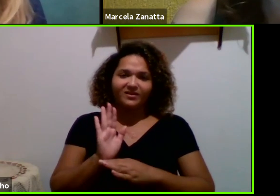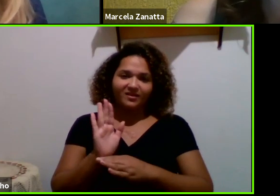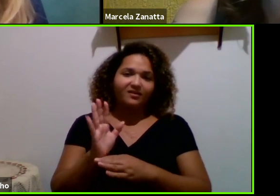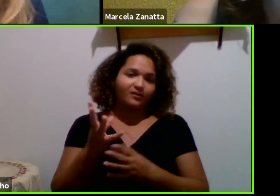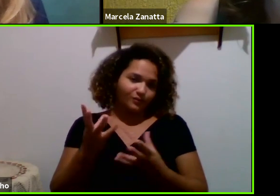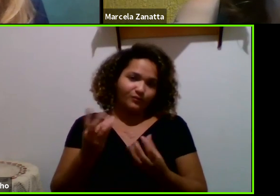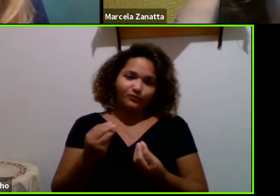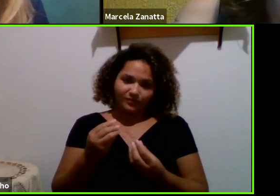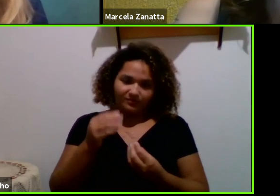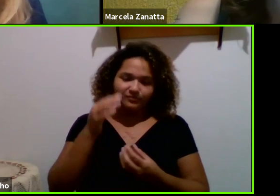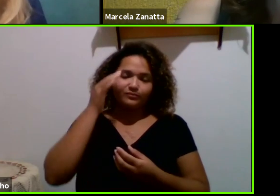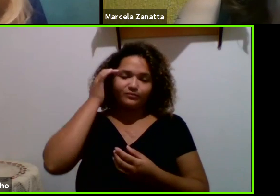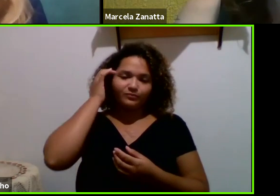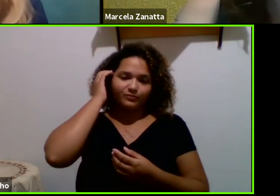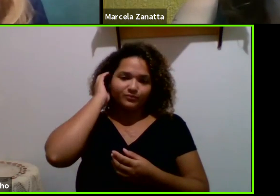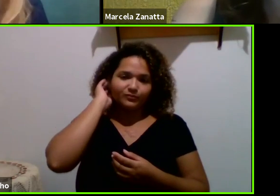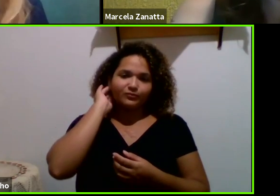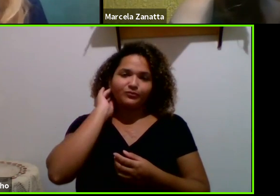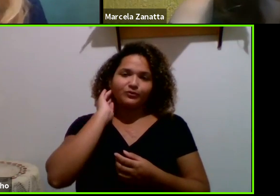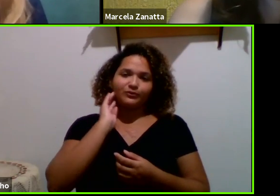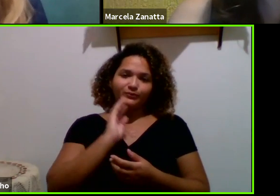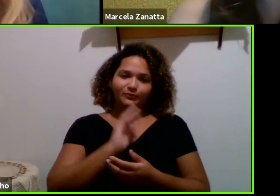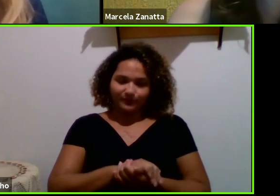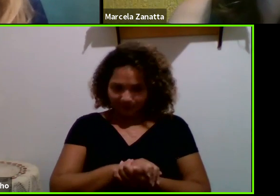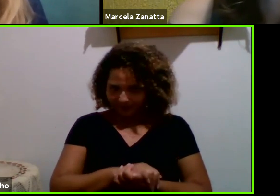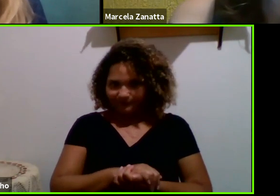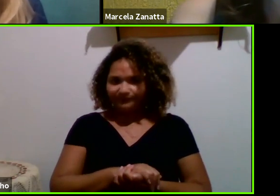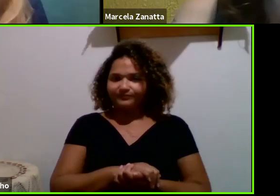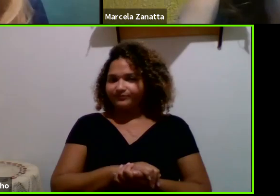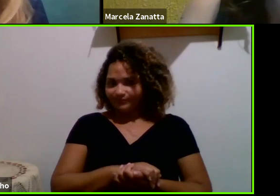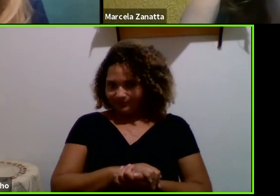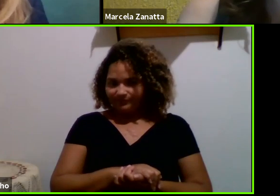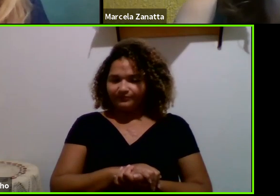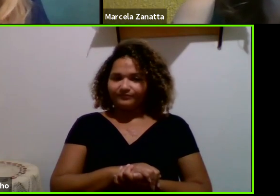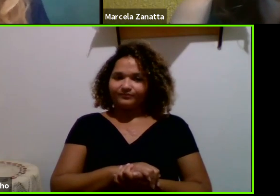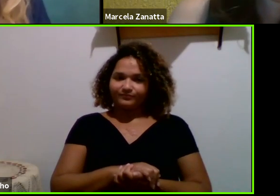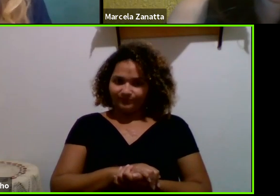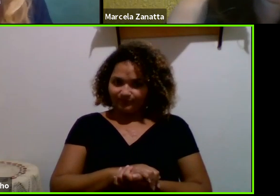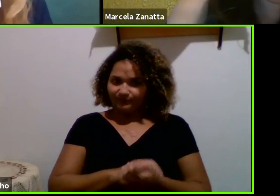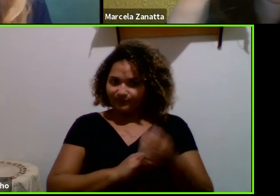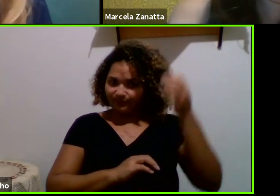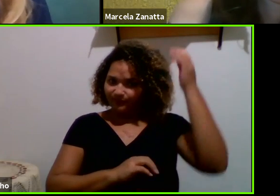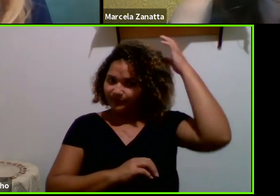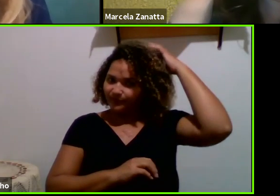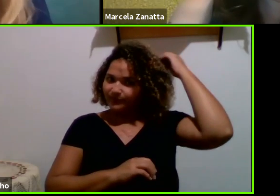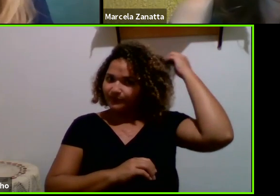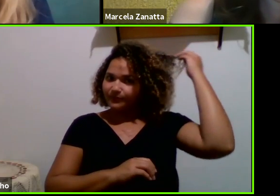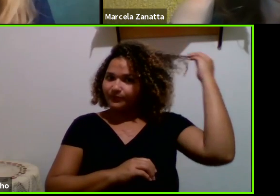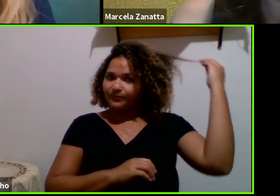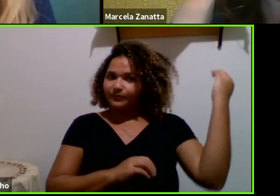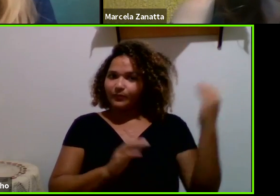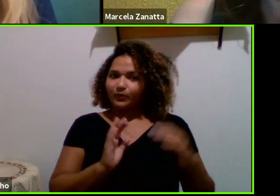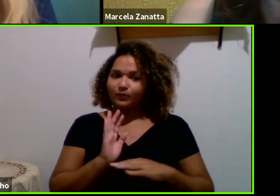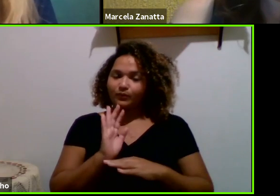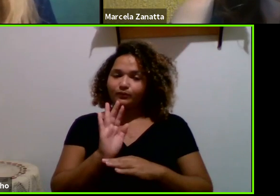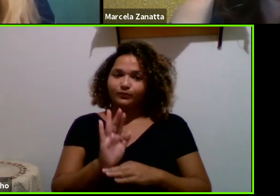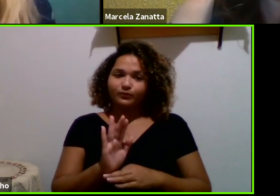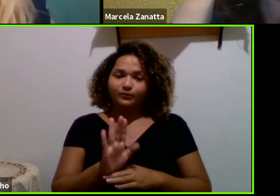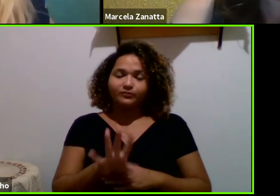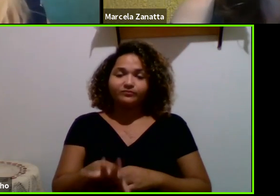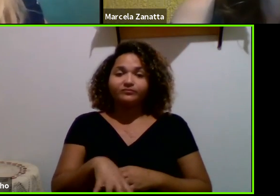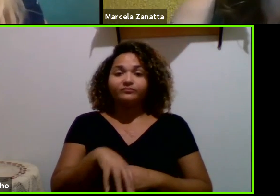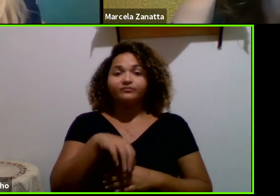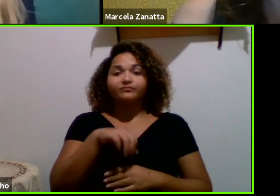de estudos que já trazem que a música contribui demais com o processo de parto e nascimento, e o aroma